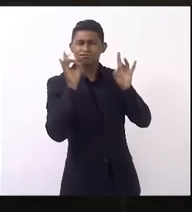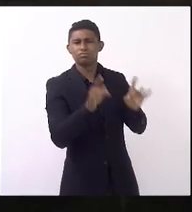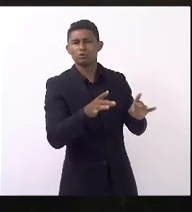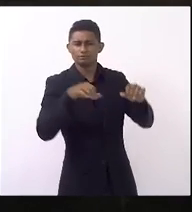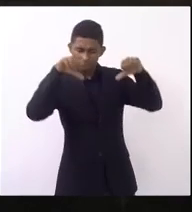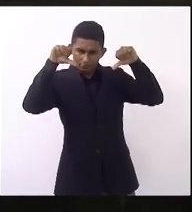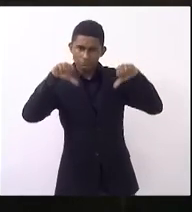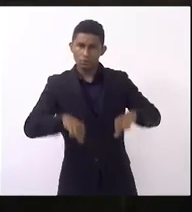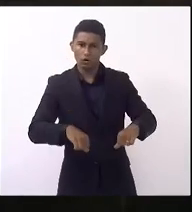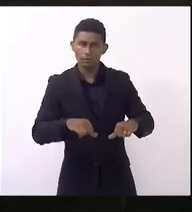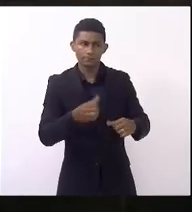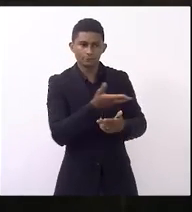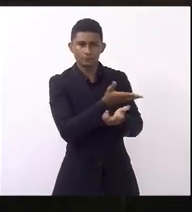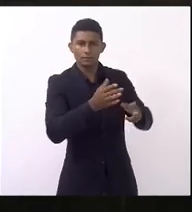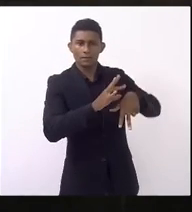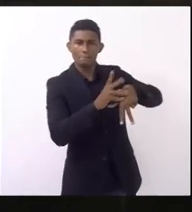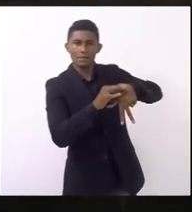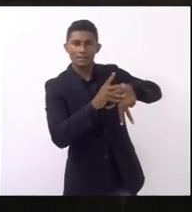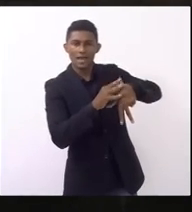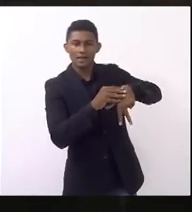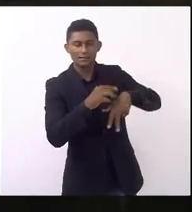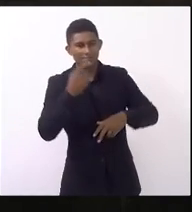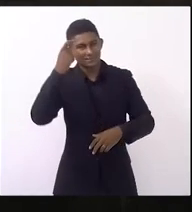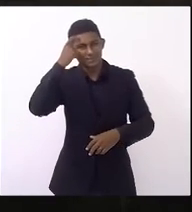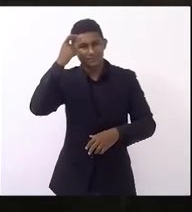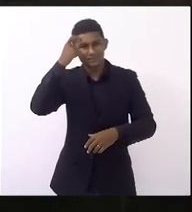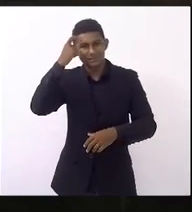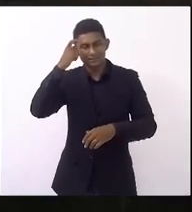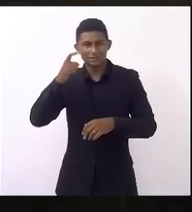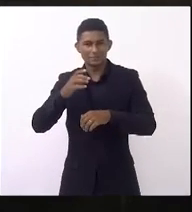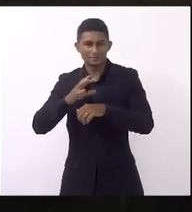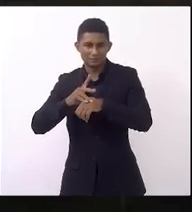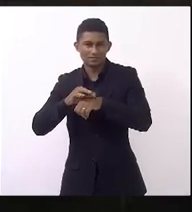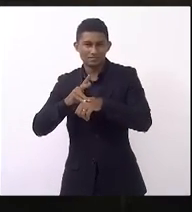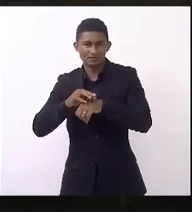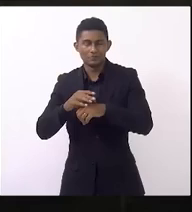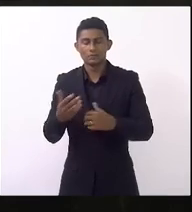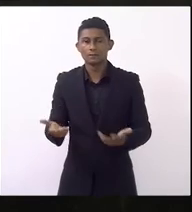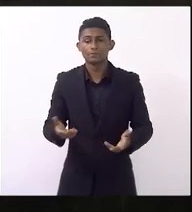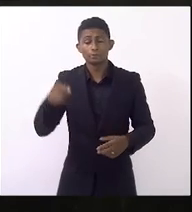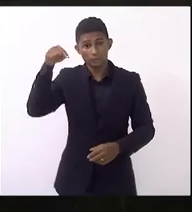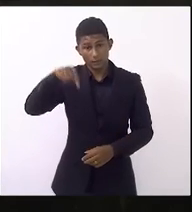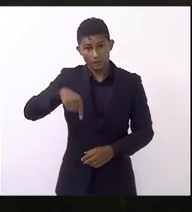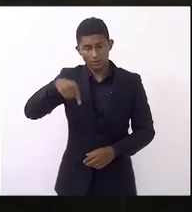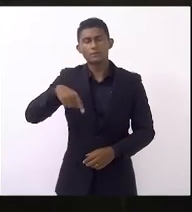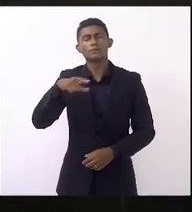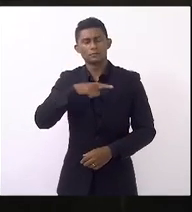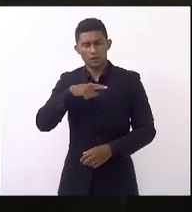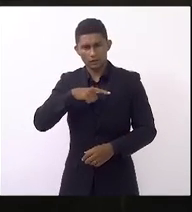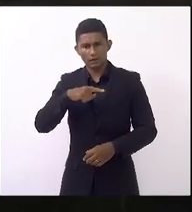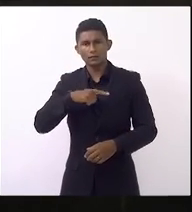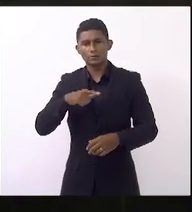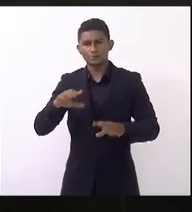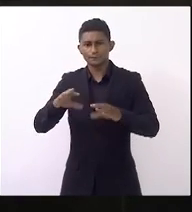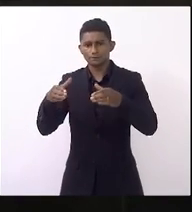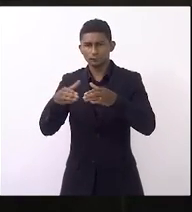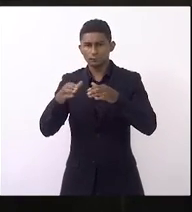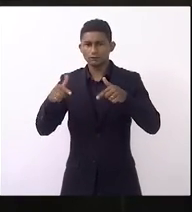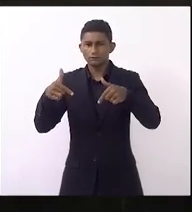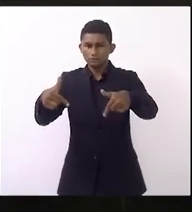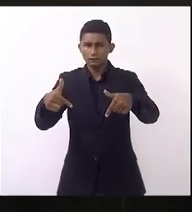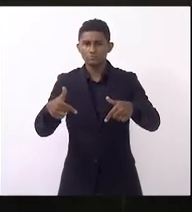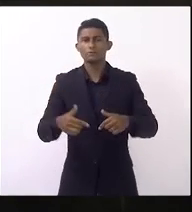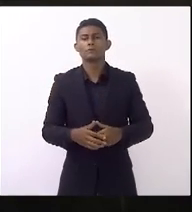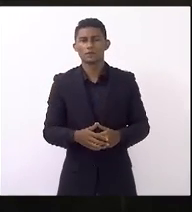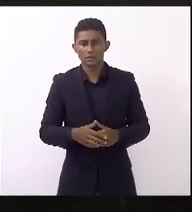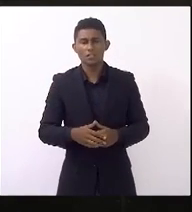né? Os pacientes com saúde mental, né? Aqui nessa casa nós temos uma frente parlamentar em defesa da reforma psiquiátrica, muito